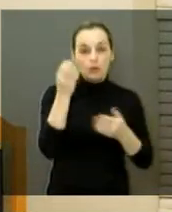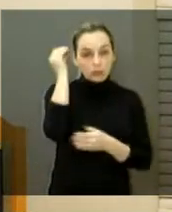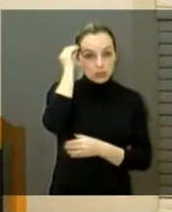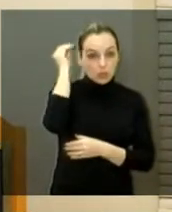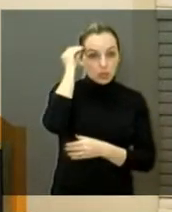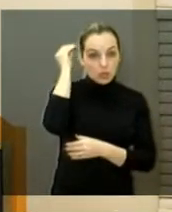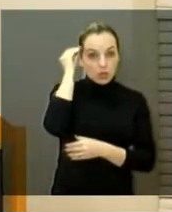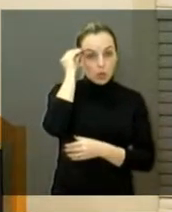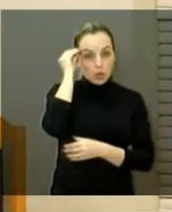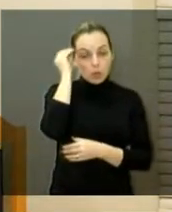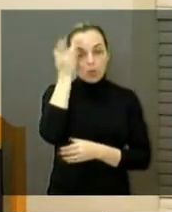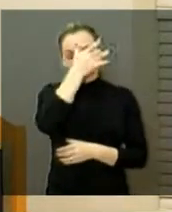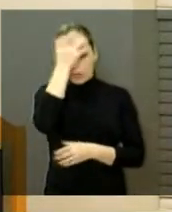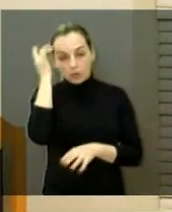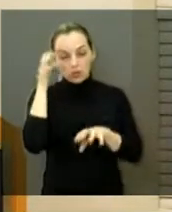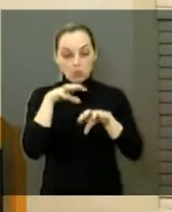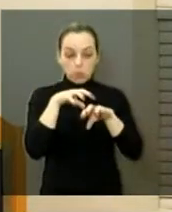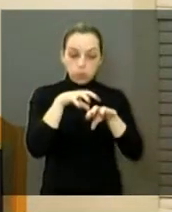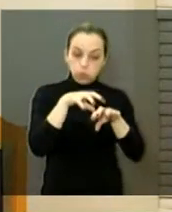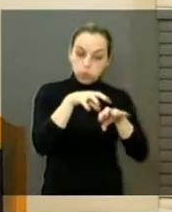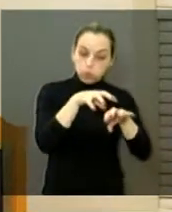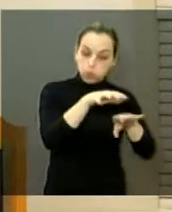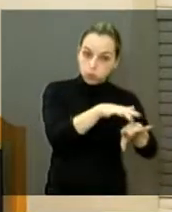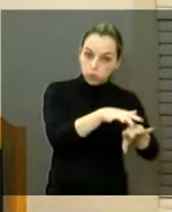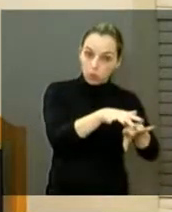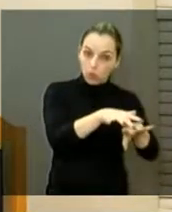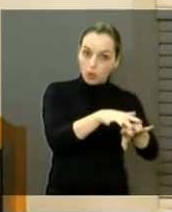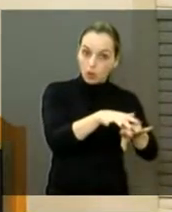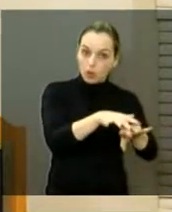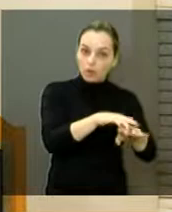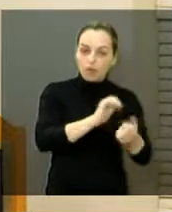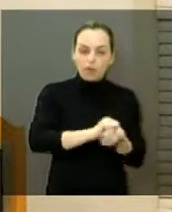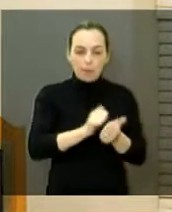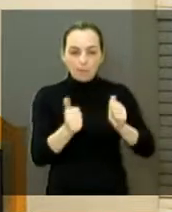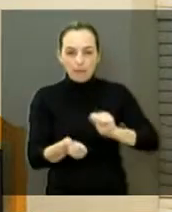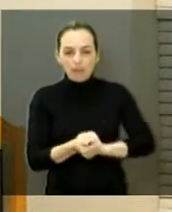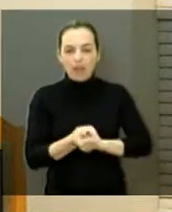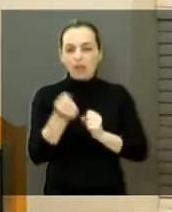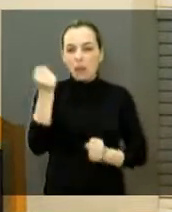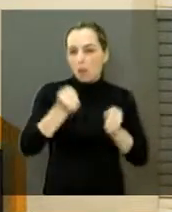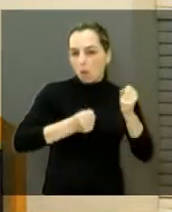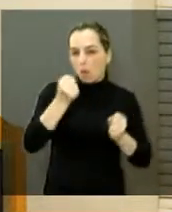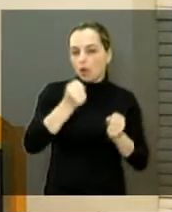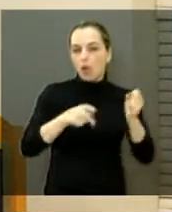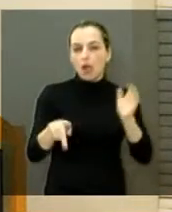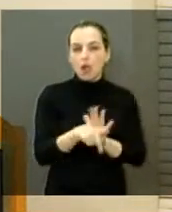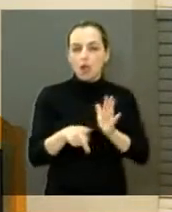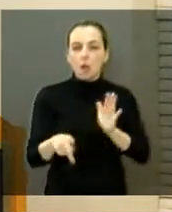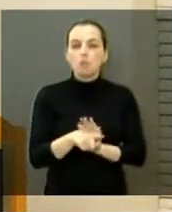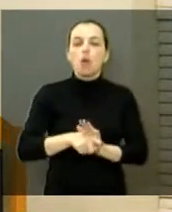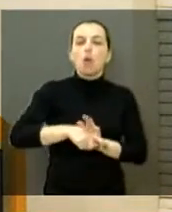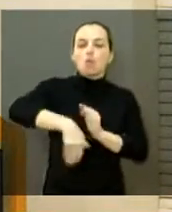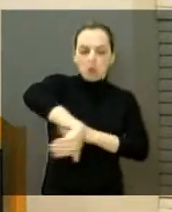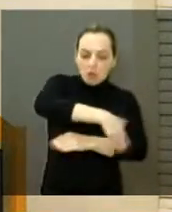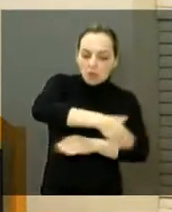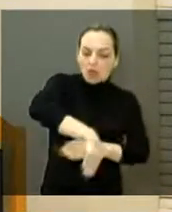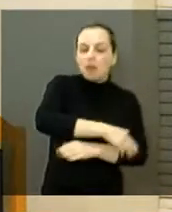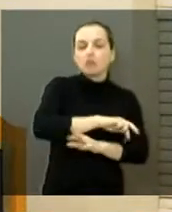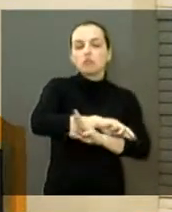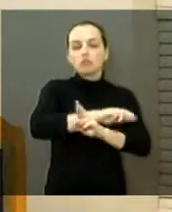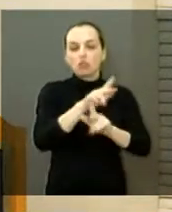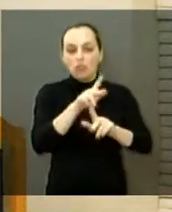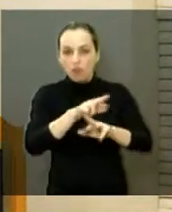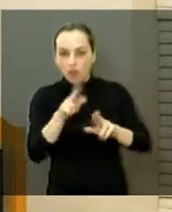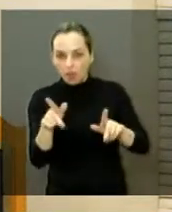nos transportadores do entulho. Eles adaptaram carretinha nos carros, levam uma conta com endereço diferente hoje, outro motorista amanhã, depois outra